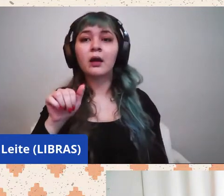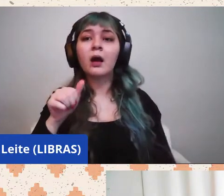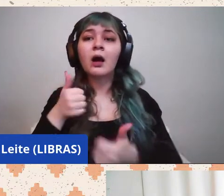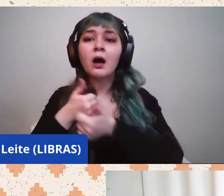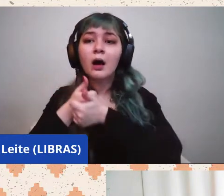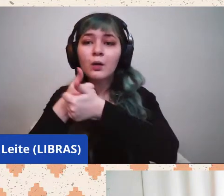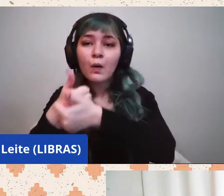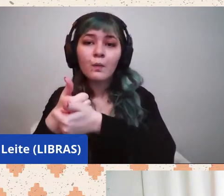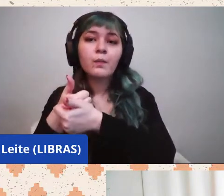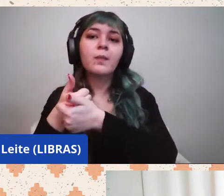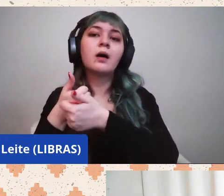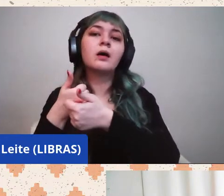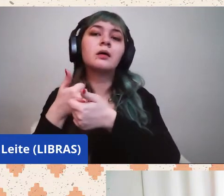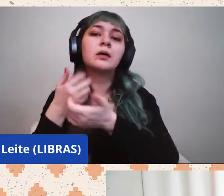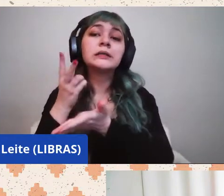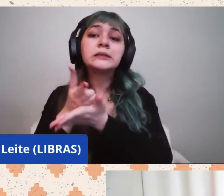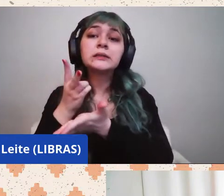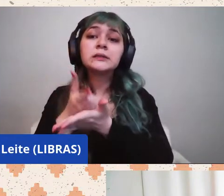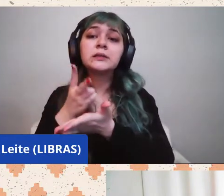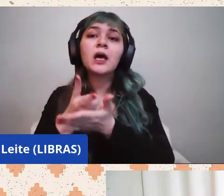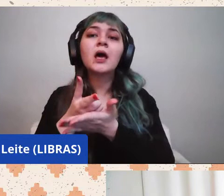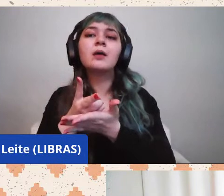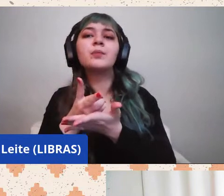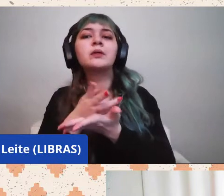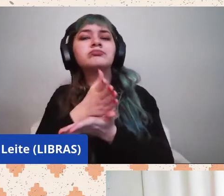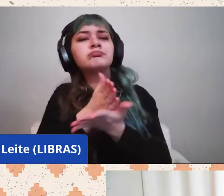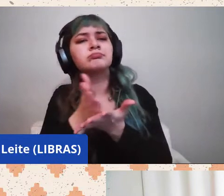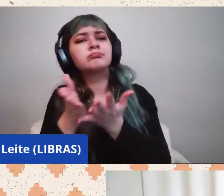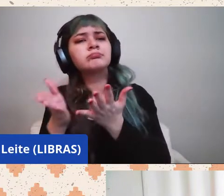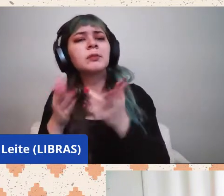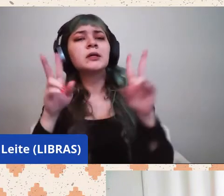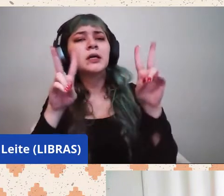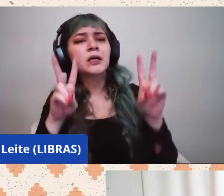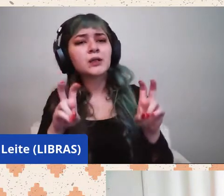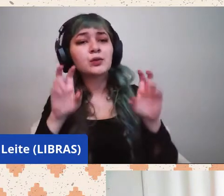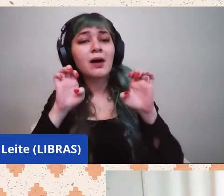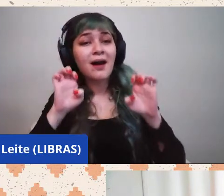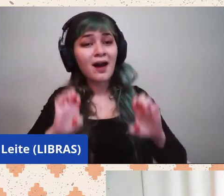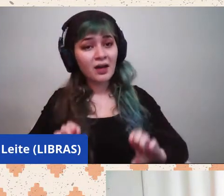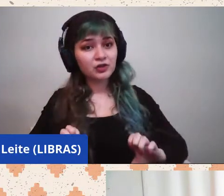de perto sempre todos os desdobramentos das questões éticas